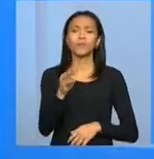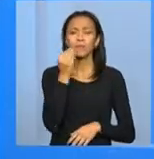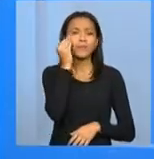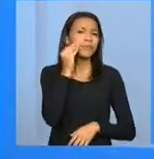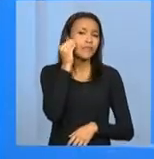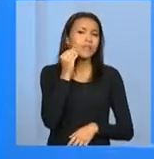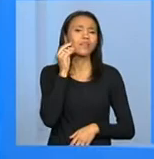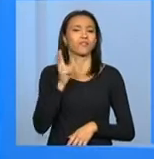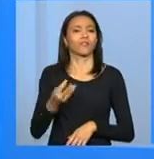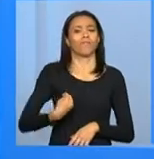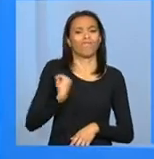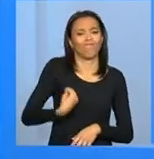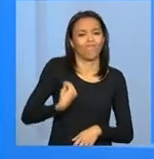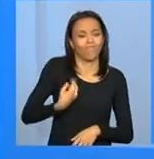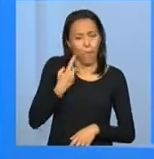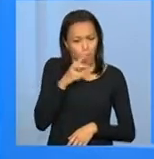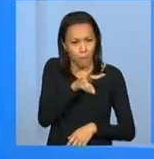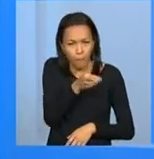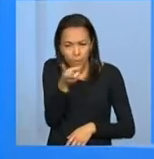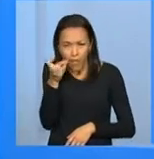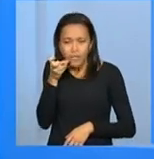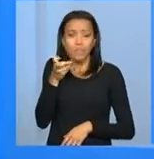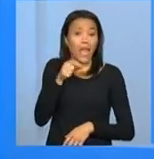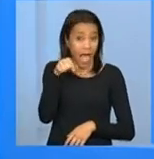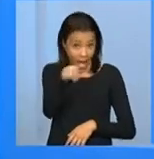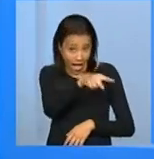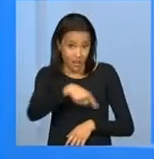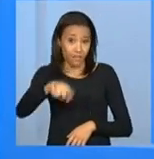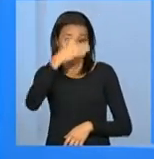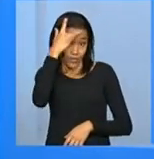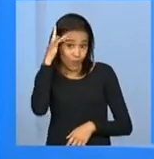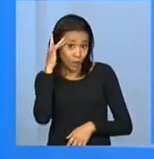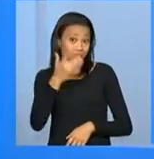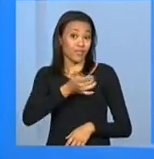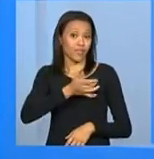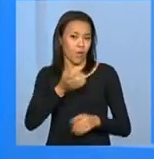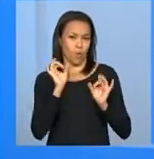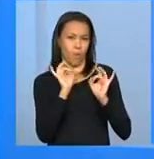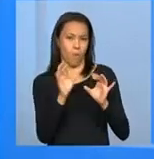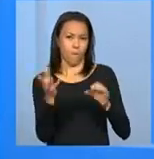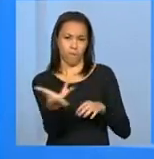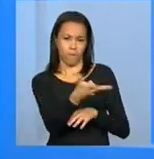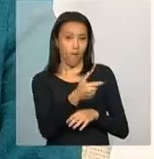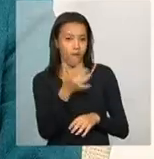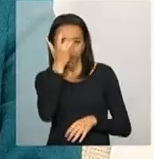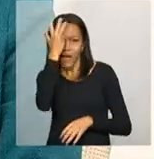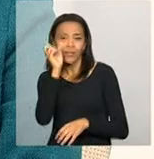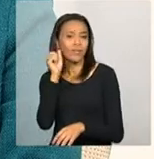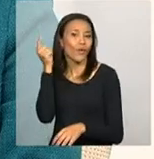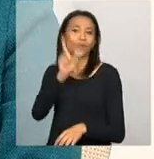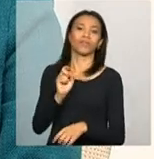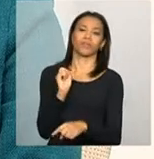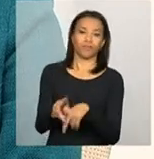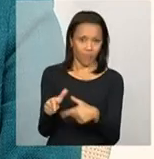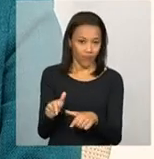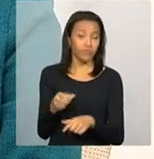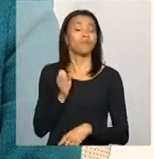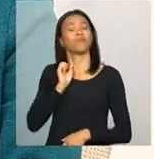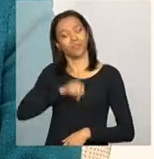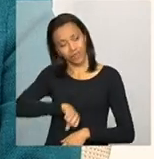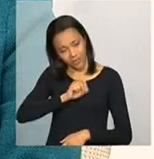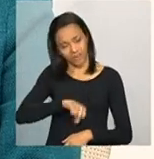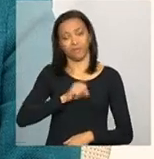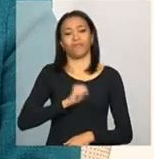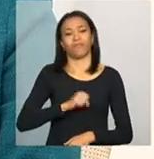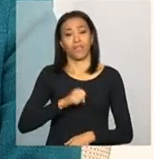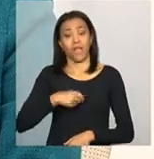vem convivendo, essas pessoas, quando qualificadas, elas conseguem mais facilmente um emprego? Sim, porque a característica